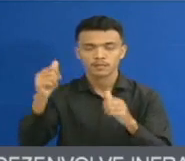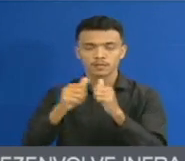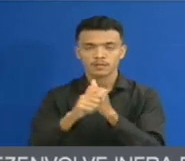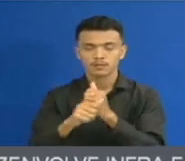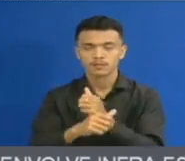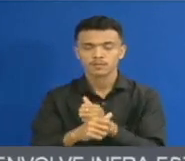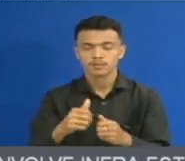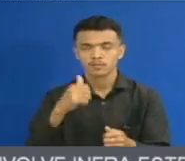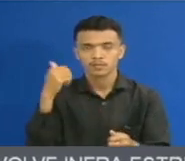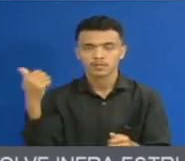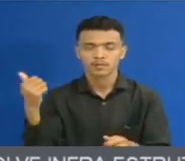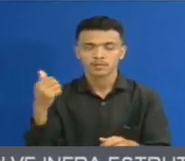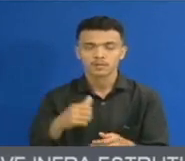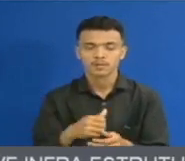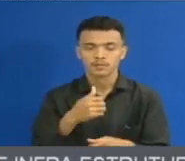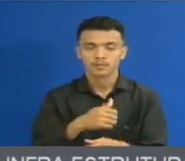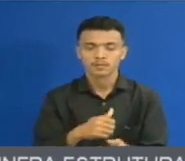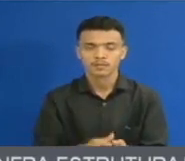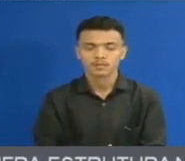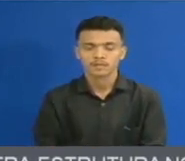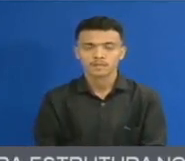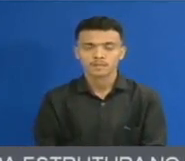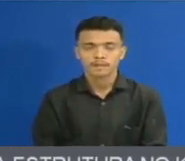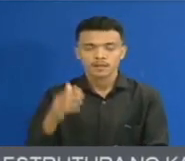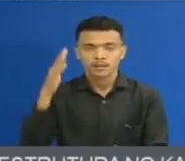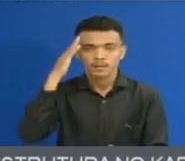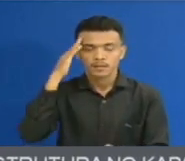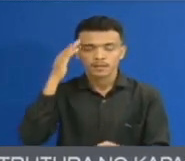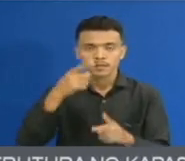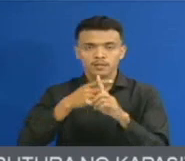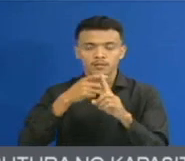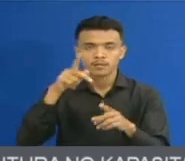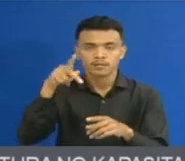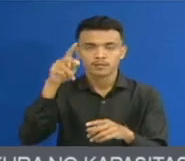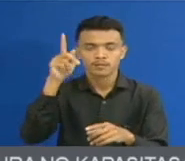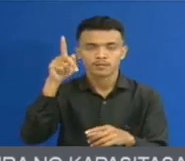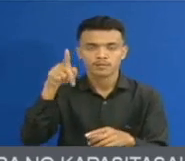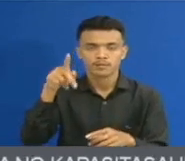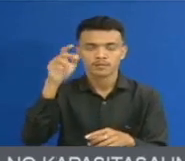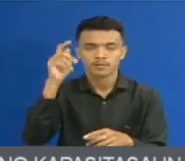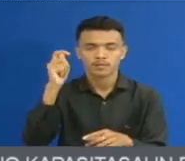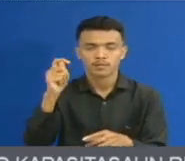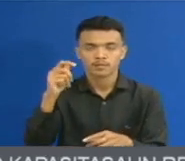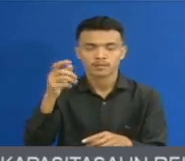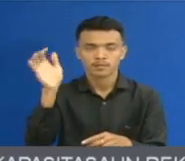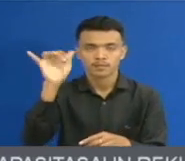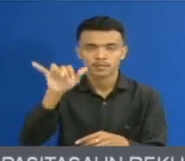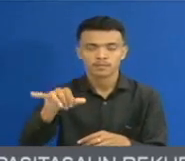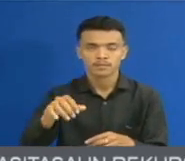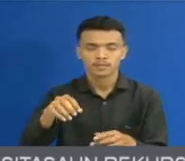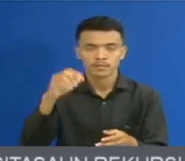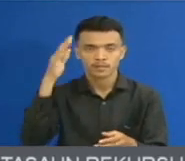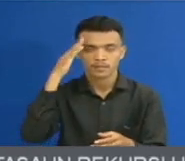sira narceda liu então sira label marca presença karik atu atene liu ne si fundo petrolífero mahatene liu tamba sira maka zere liu na tamba